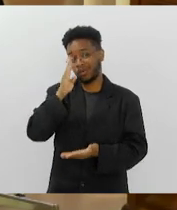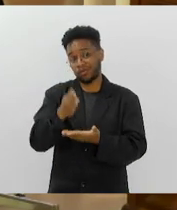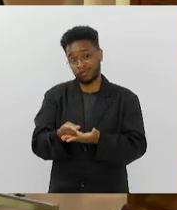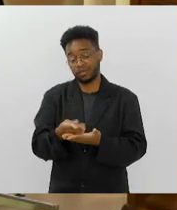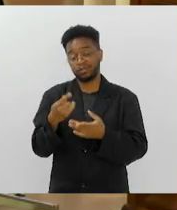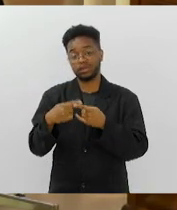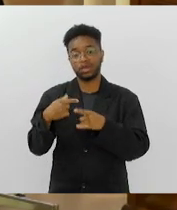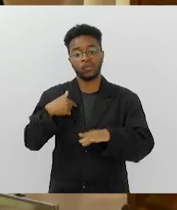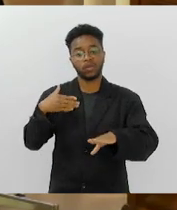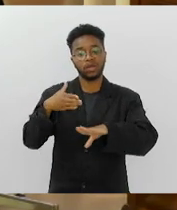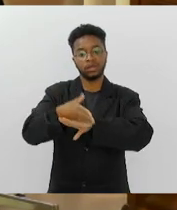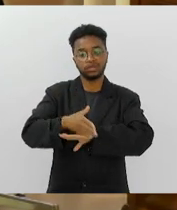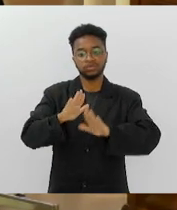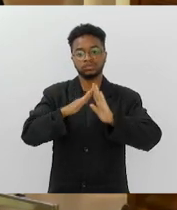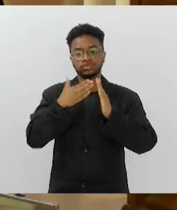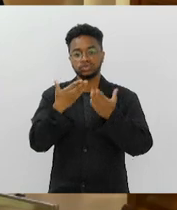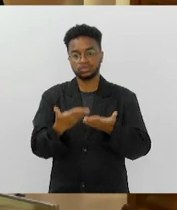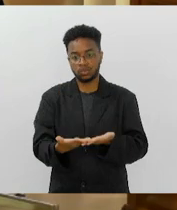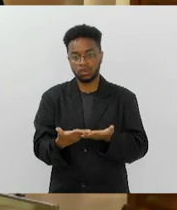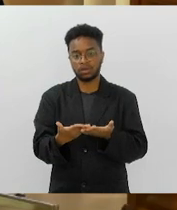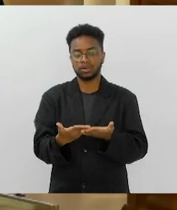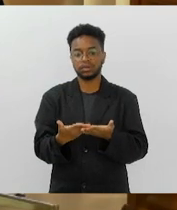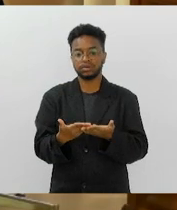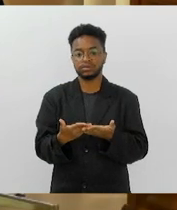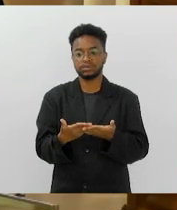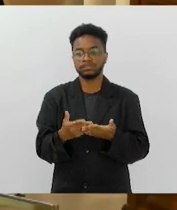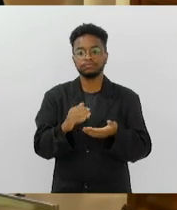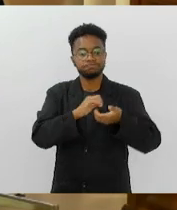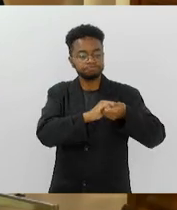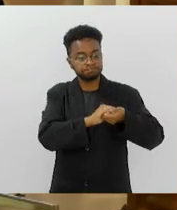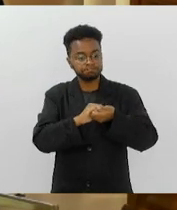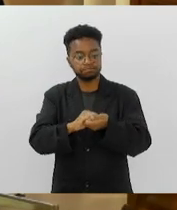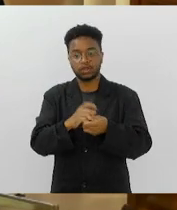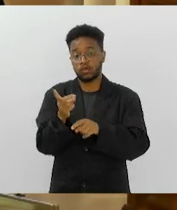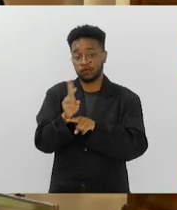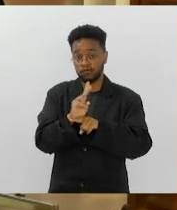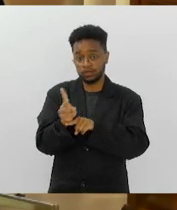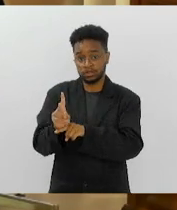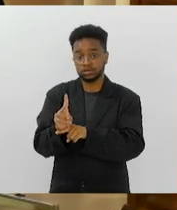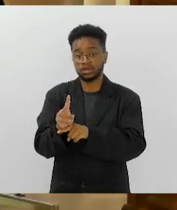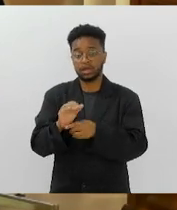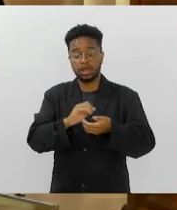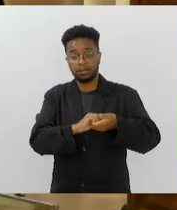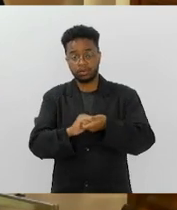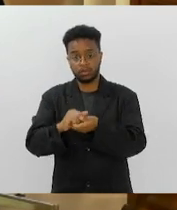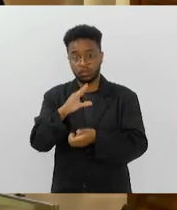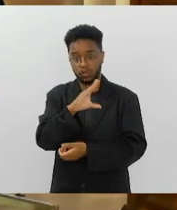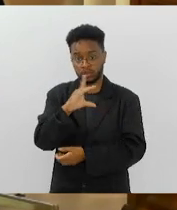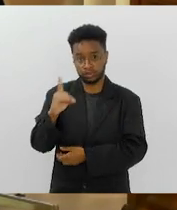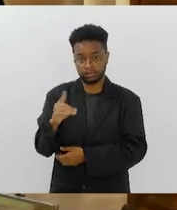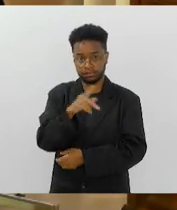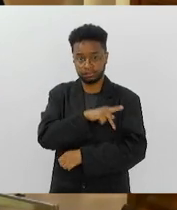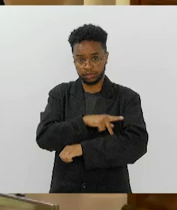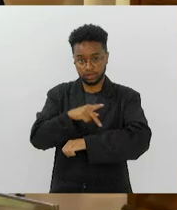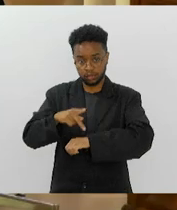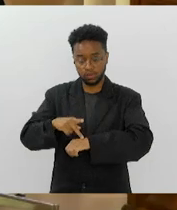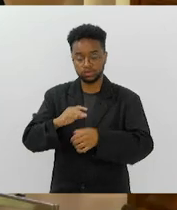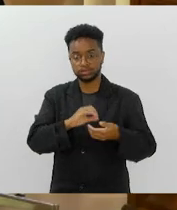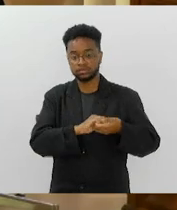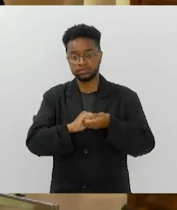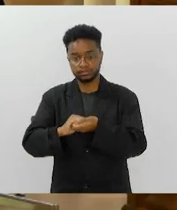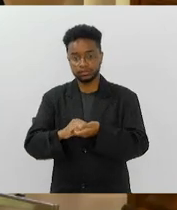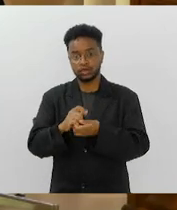entro dentro do colégio pela porta da frente, apertando a mão do porteiro, apertando a mão do coordenador pedagógico, apertando a